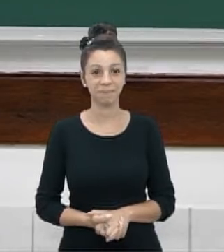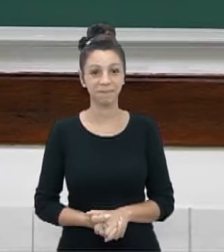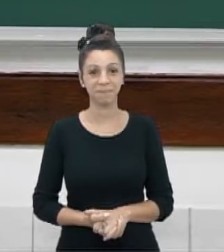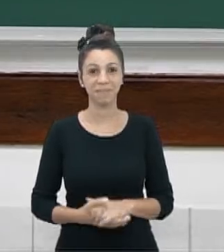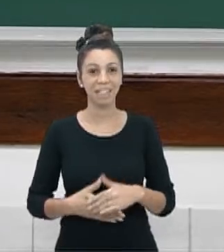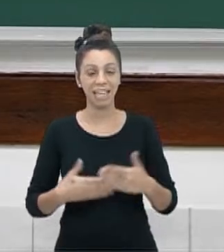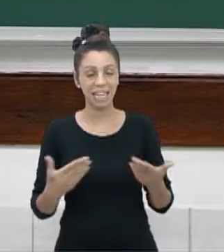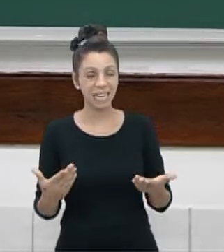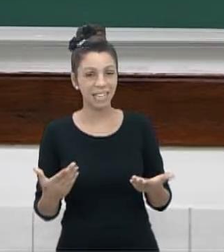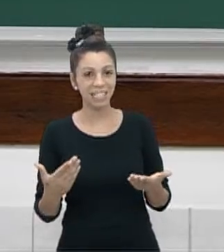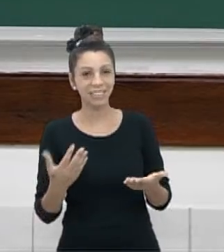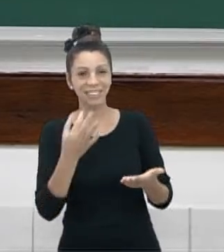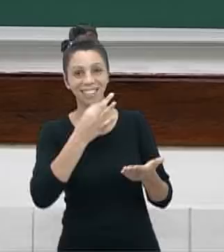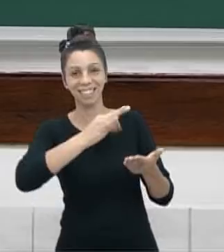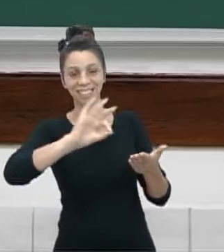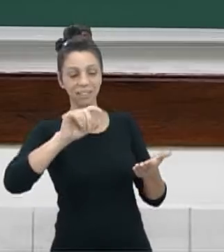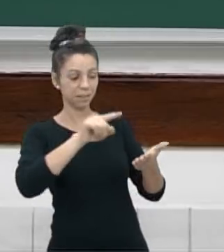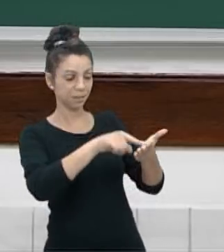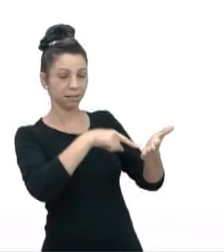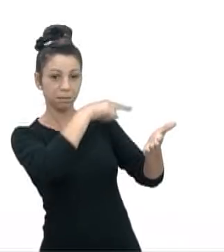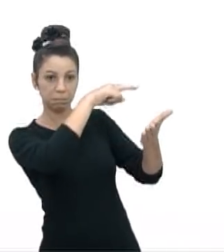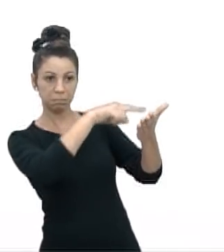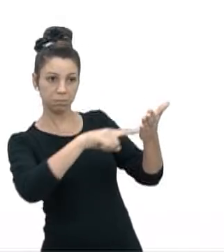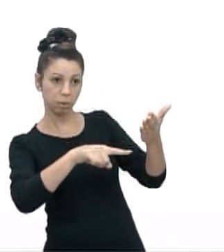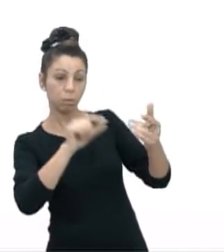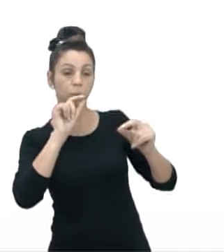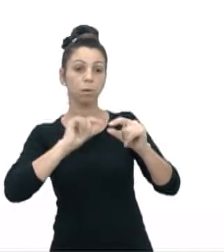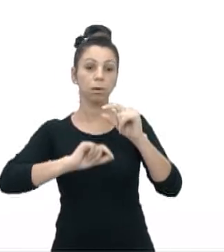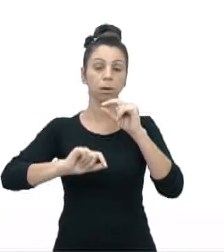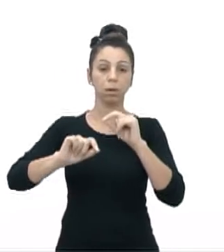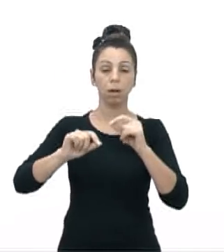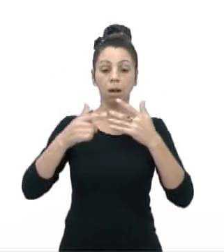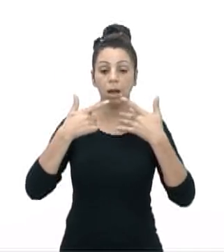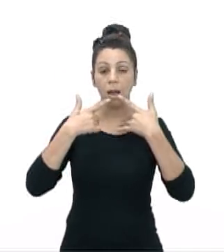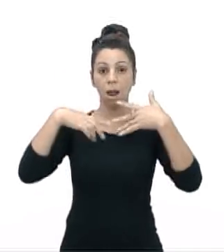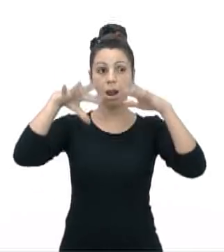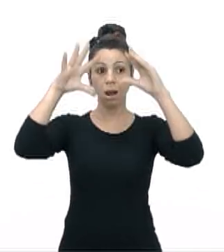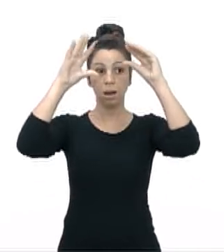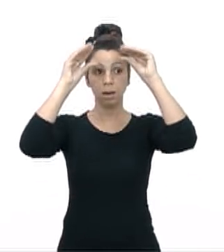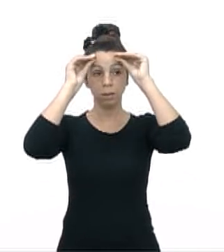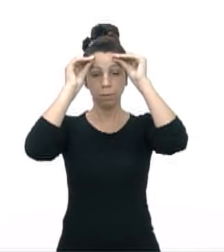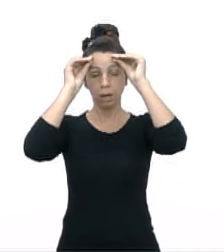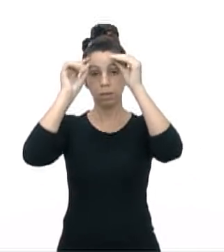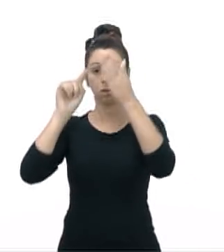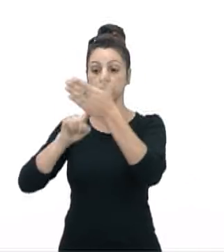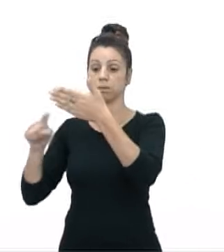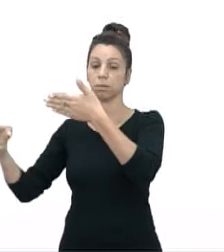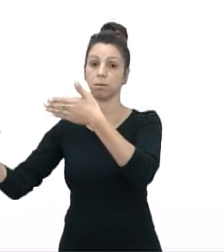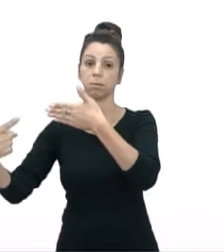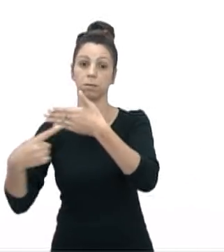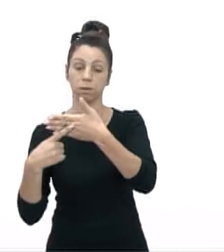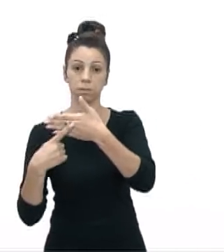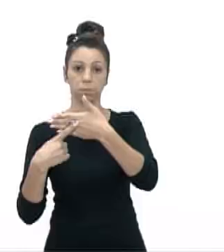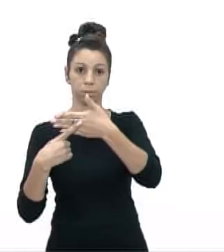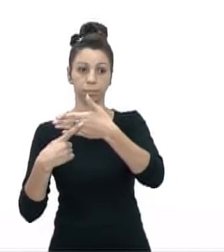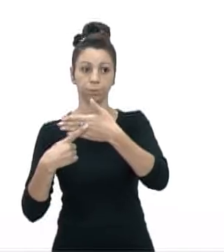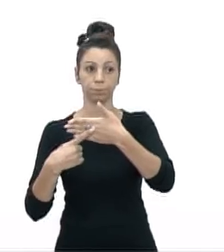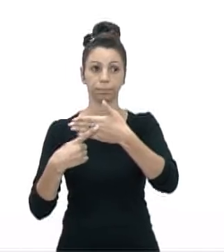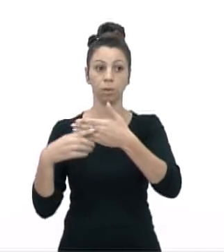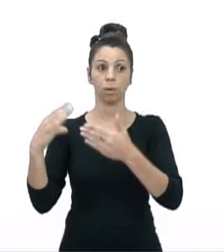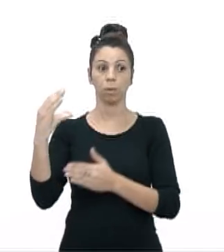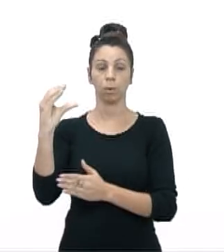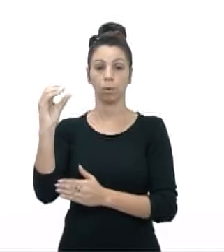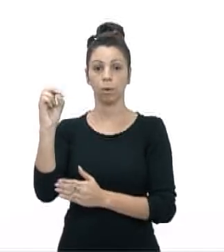Então, pessoal, acertou quem marcou um X, né, indicando aqui que a linguagem utilizada nesse enunciado está no sentido conotativo,